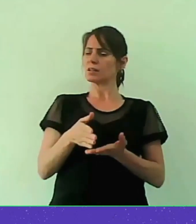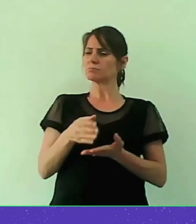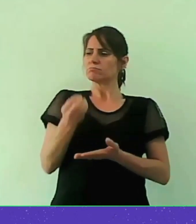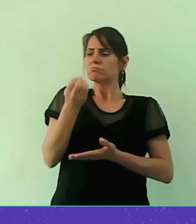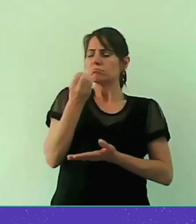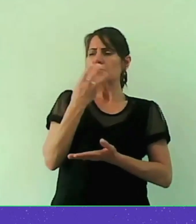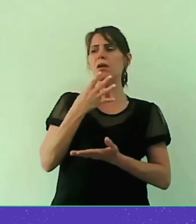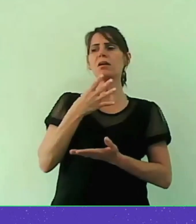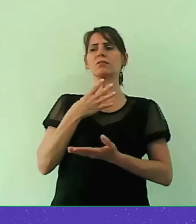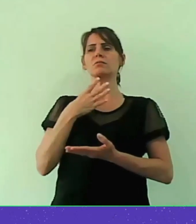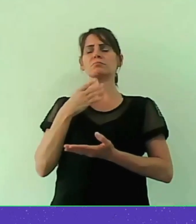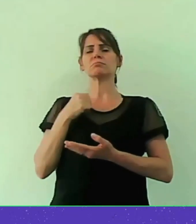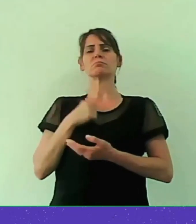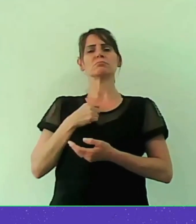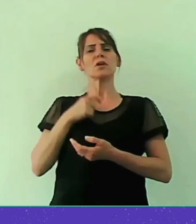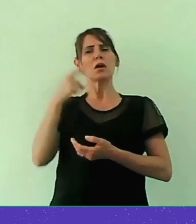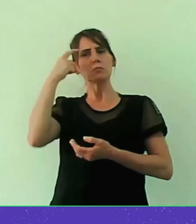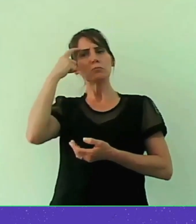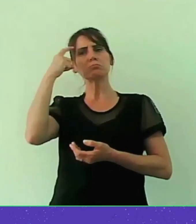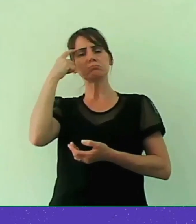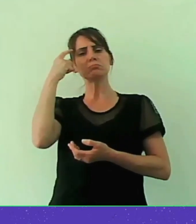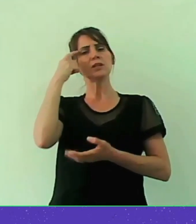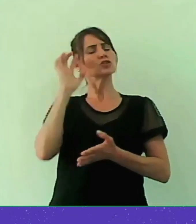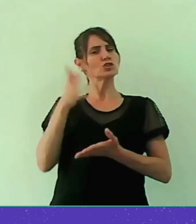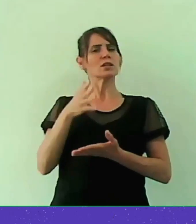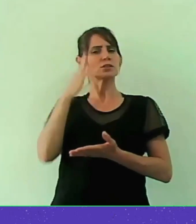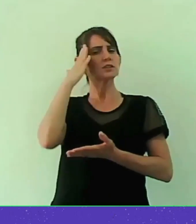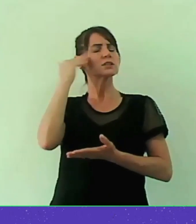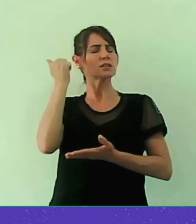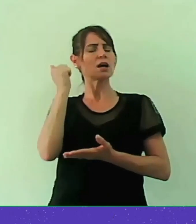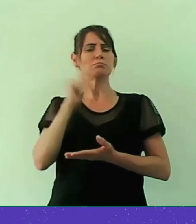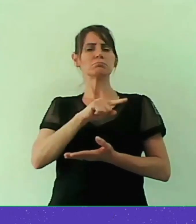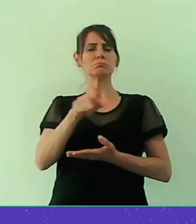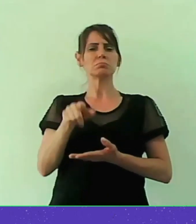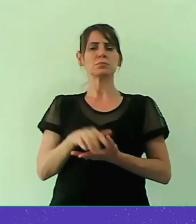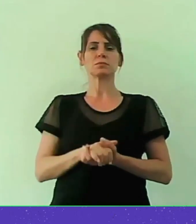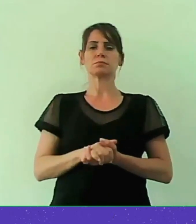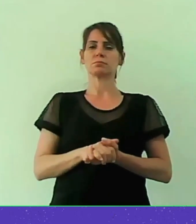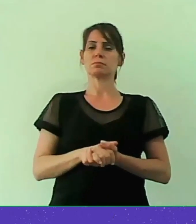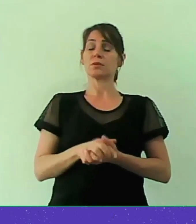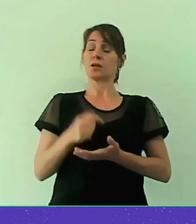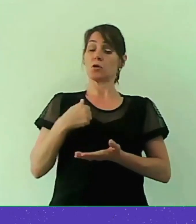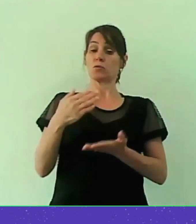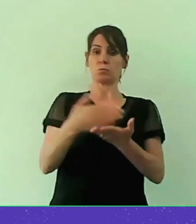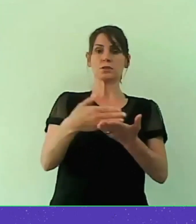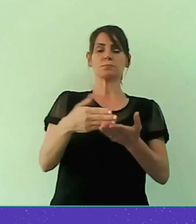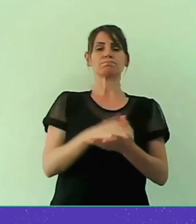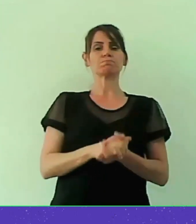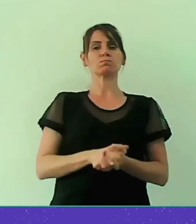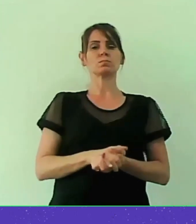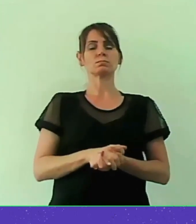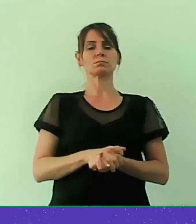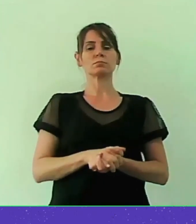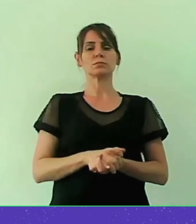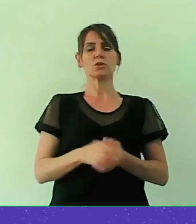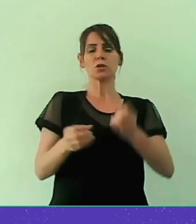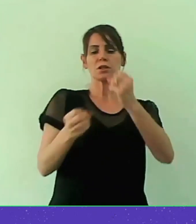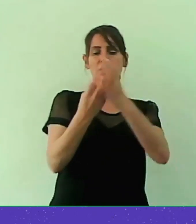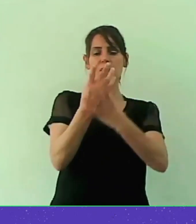cientes daquilo que nós estamos falando. Então eu vou começar assim: não criar uma religião para